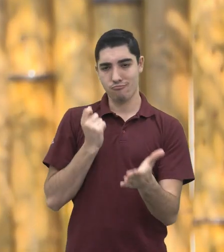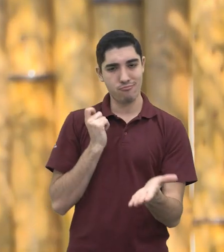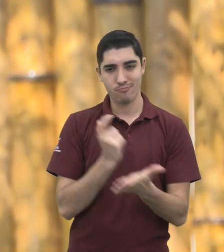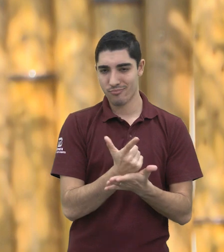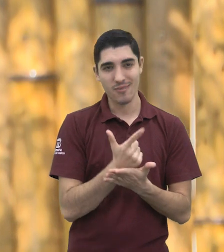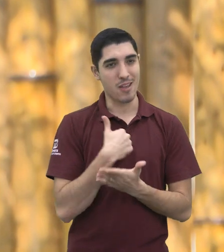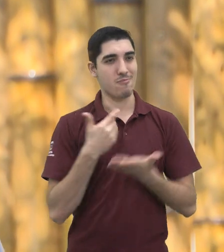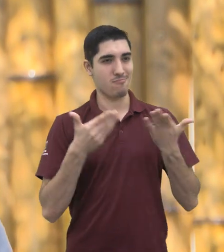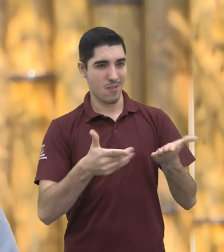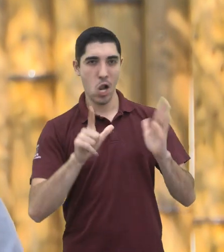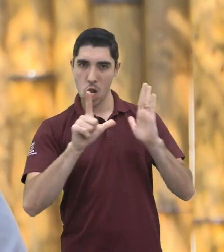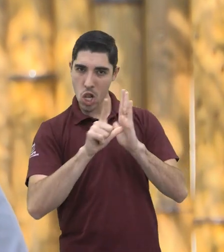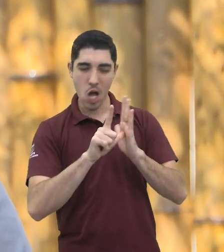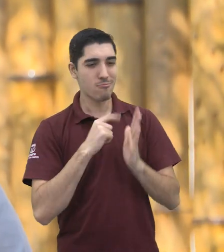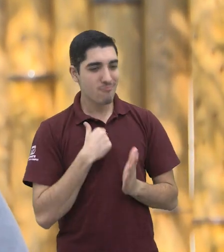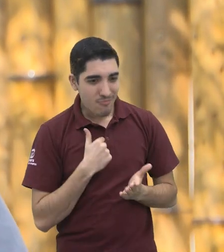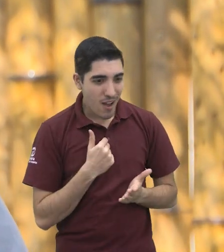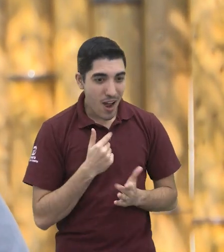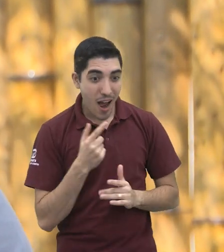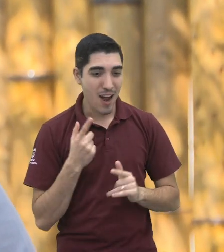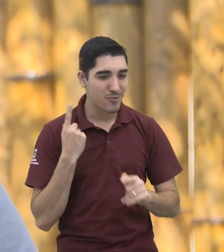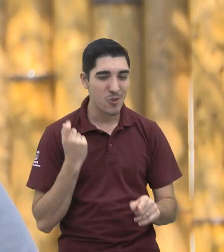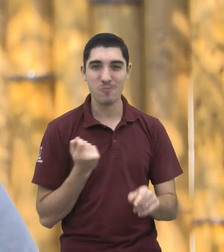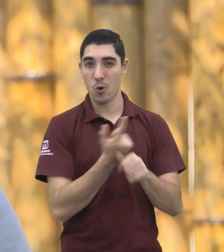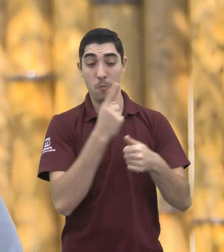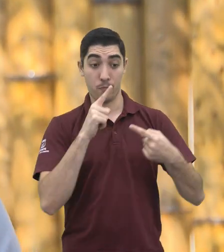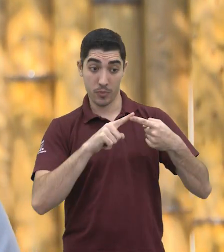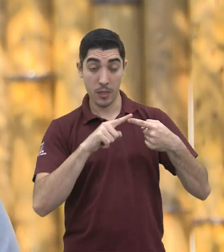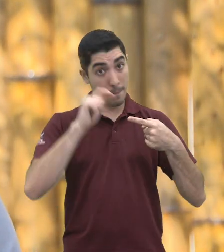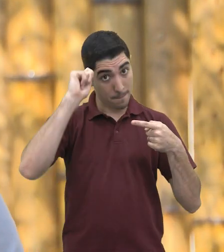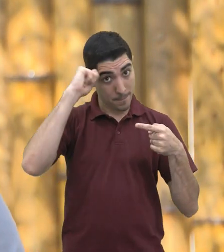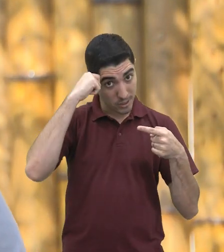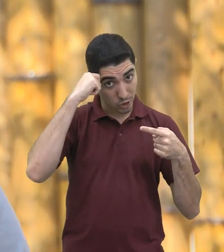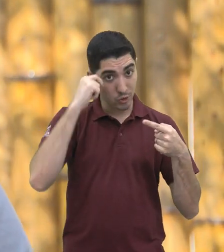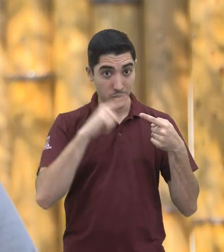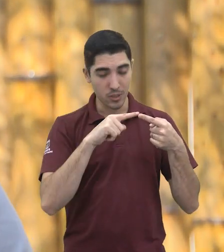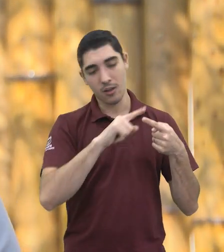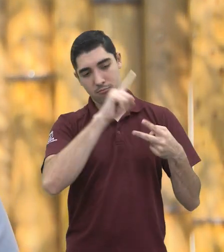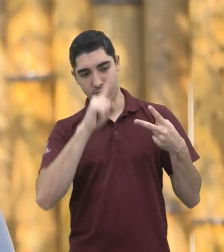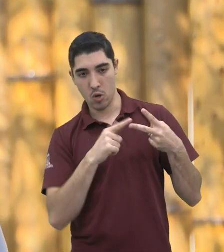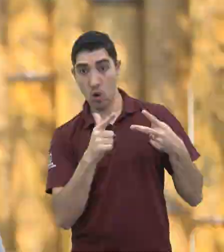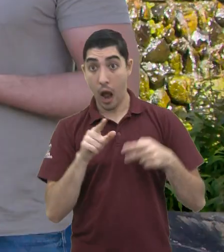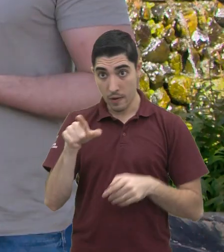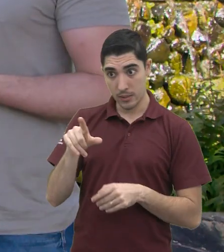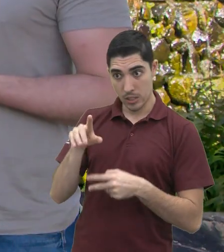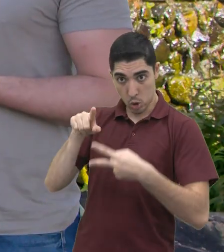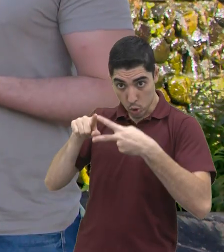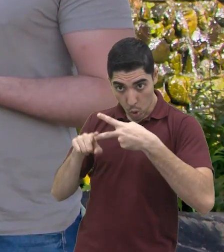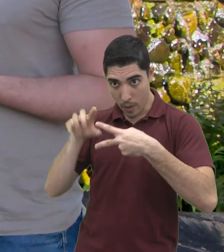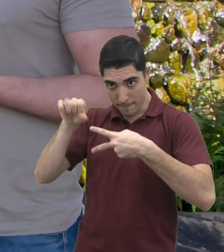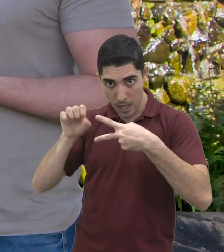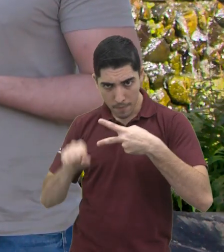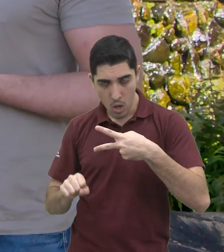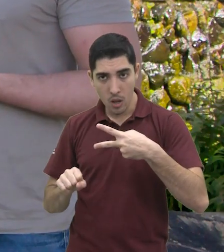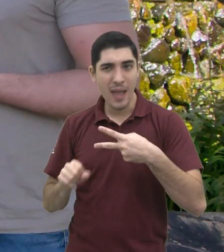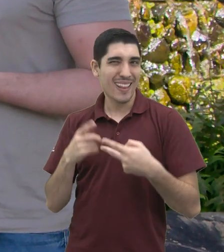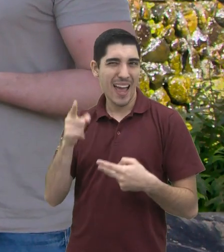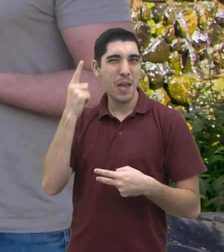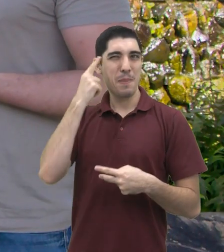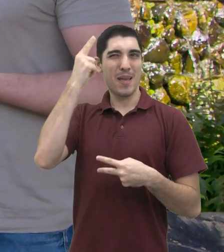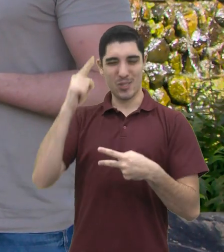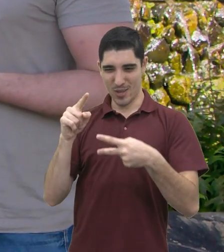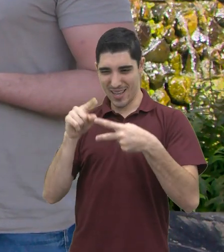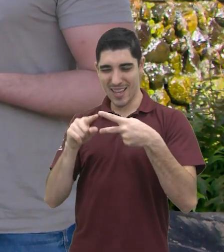eles. Fui lá na loja lá e comprei um pretinho e essa daqui. Pegou 2. É.